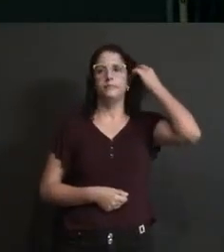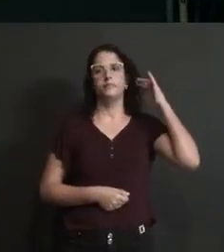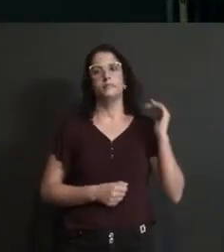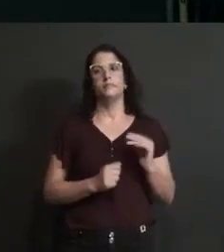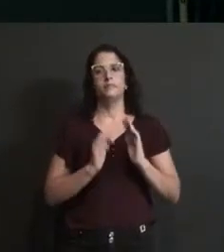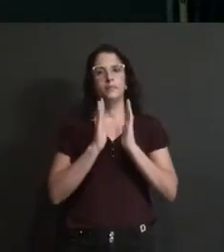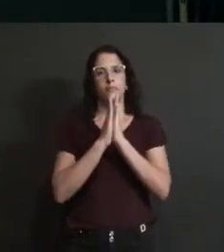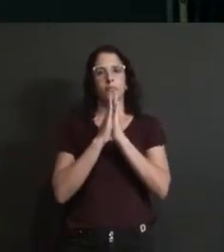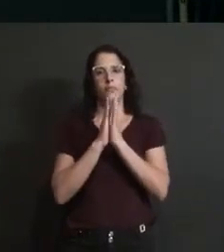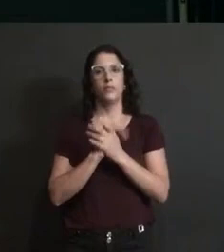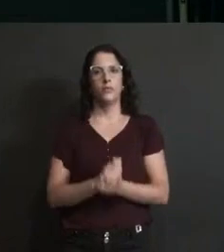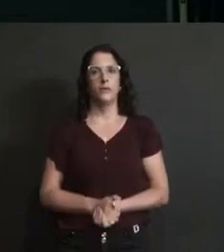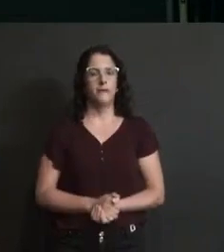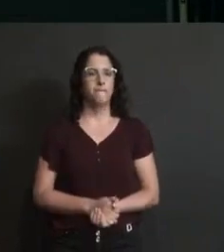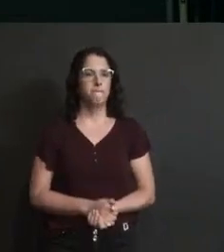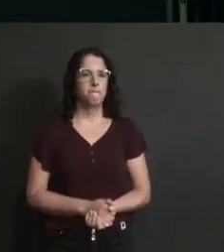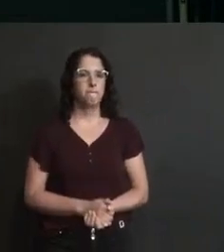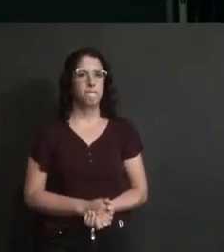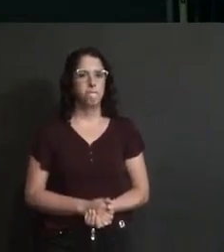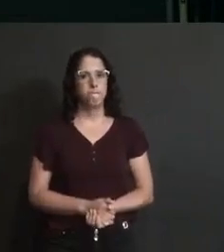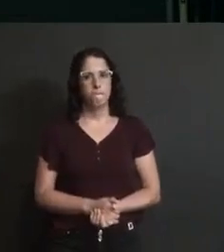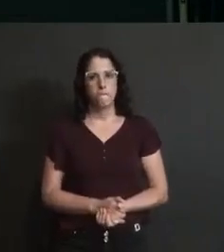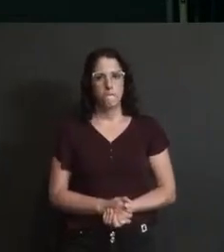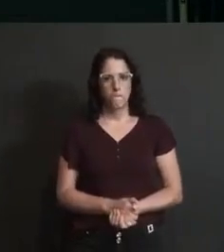Feche seus olhos.